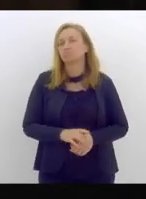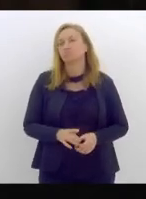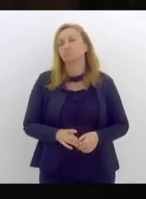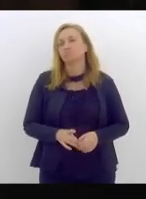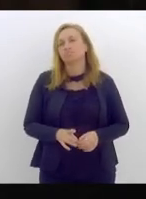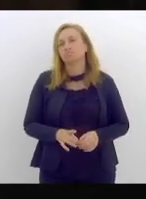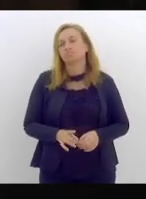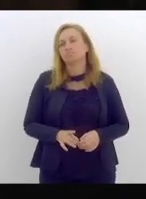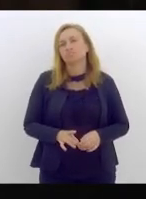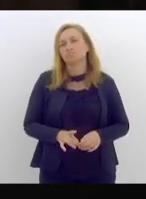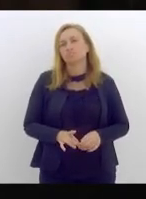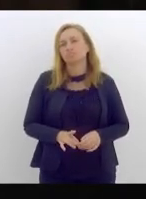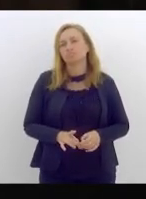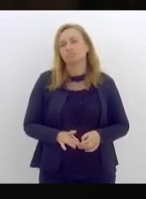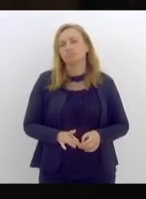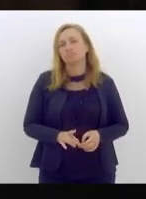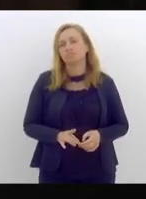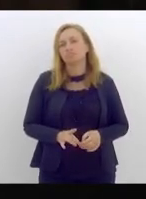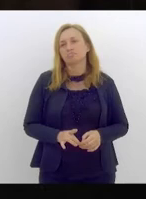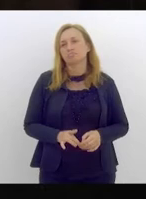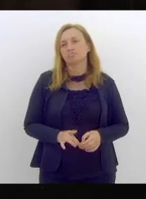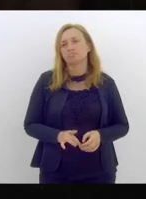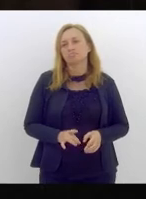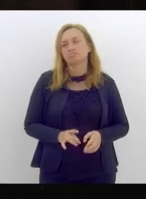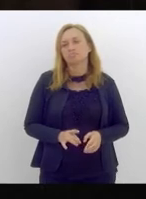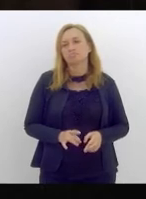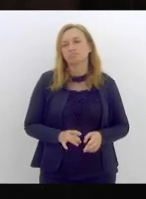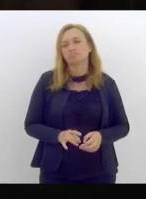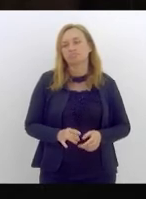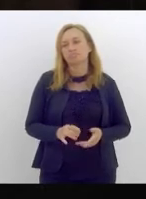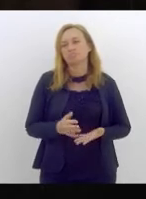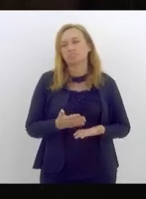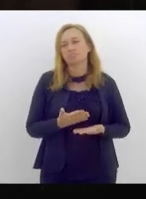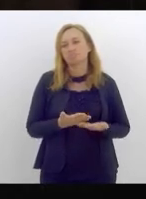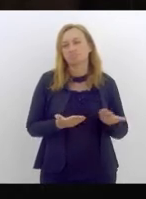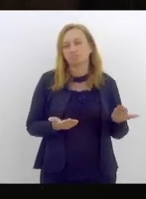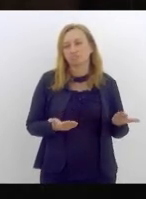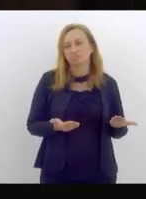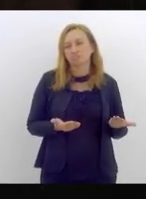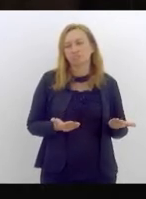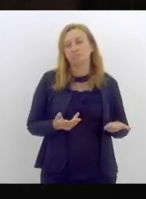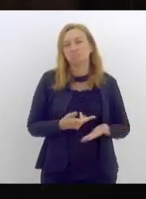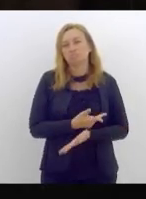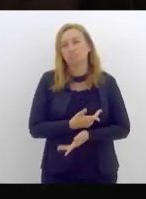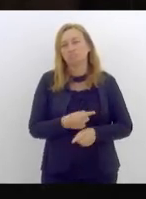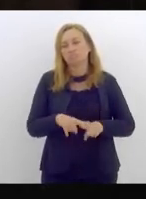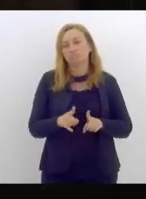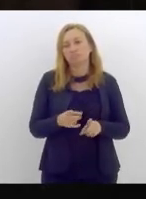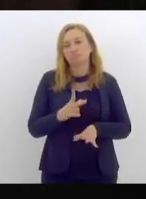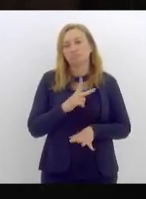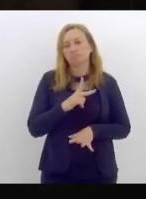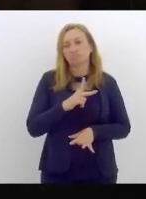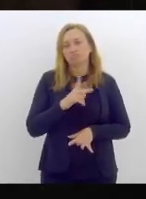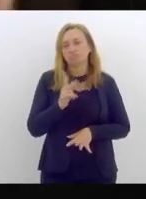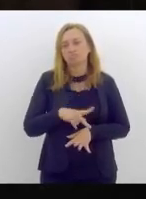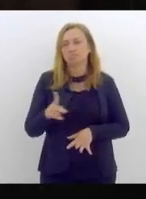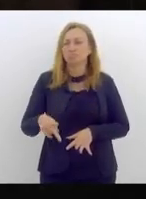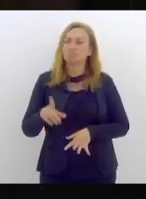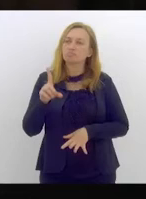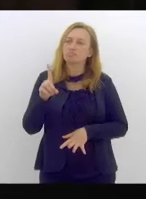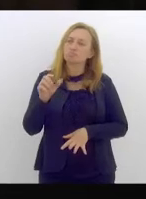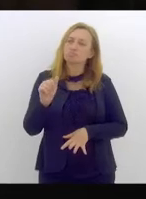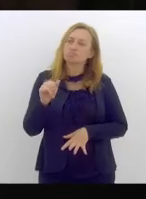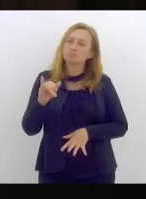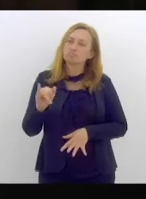essa dasfixiado como foi e desfigurada também como foi mas o próprio professor da C